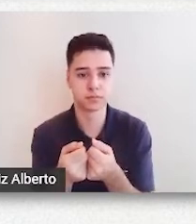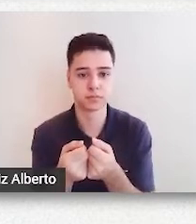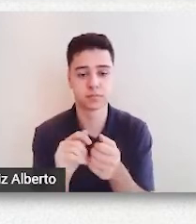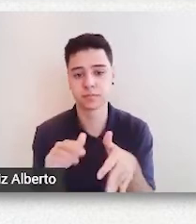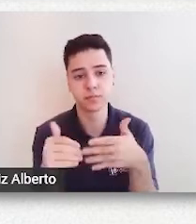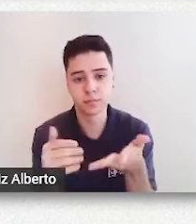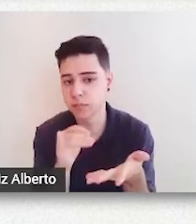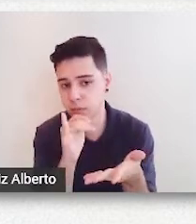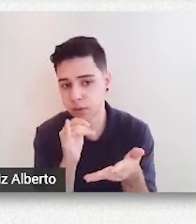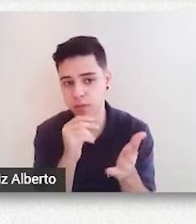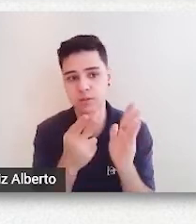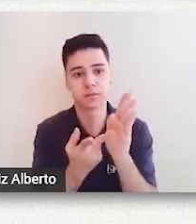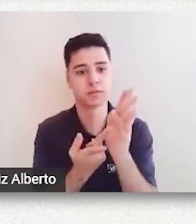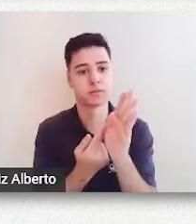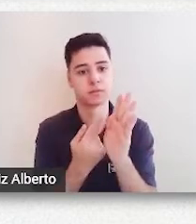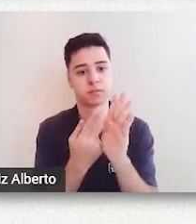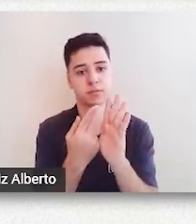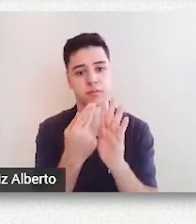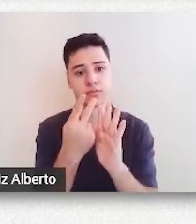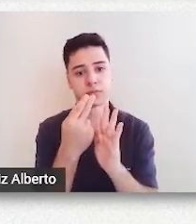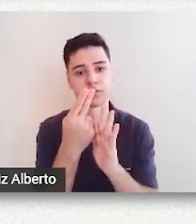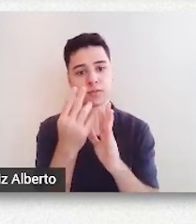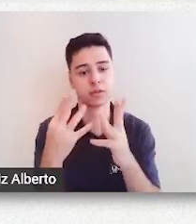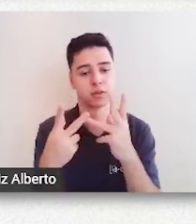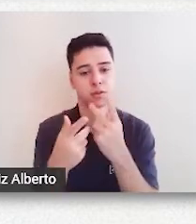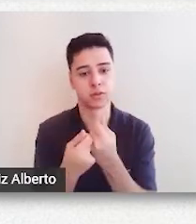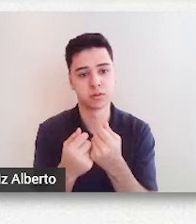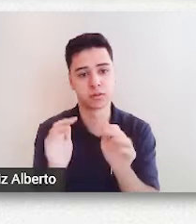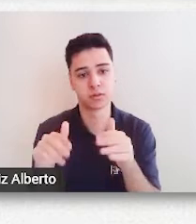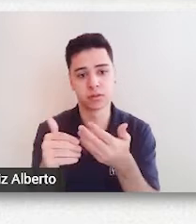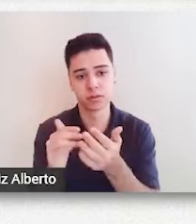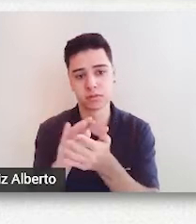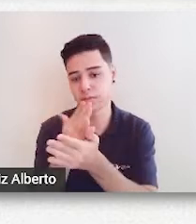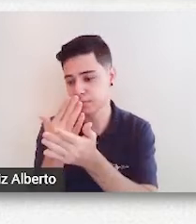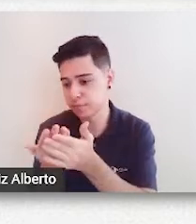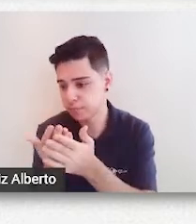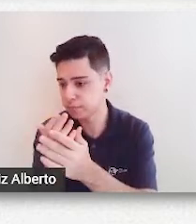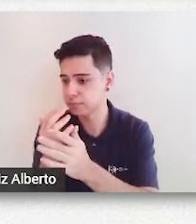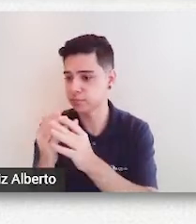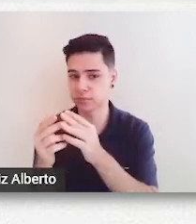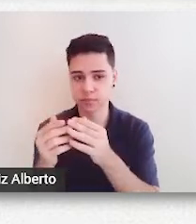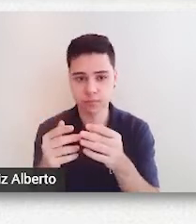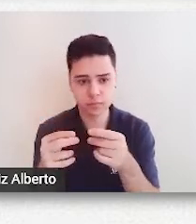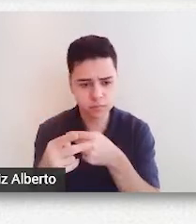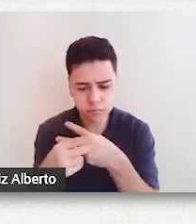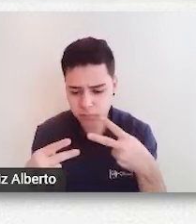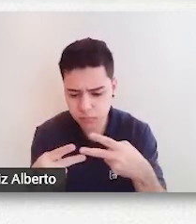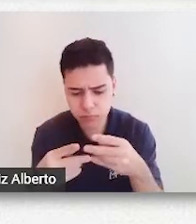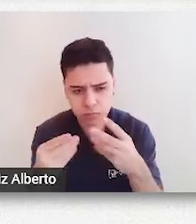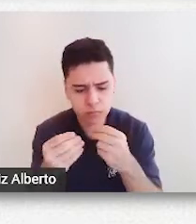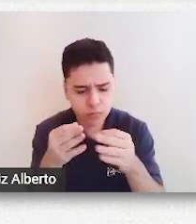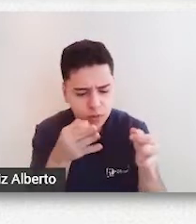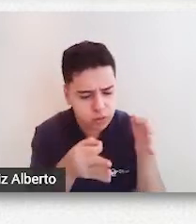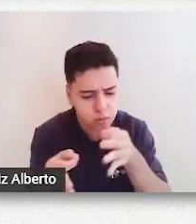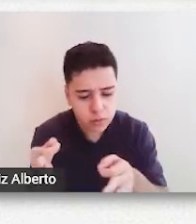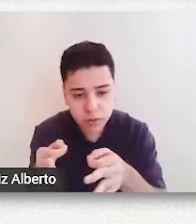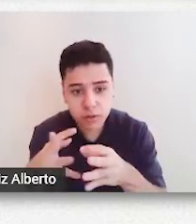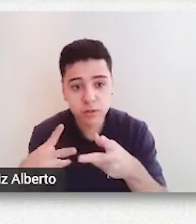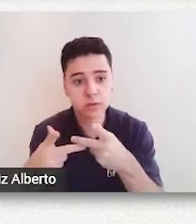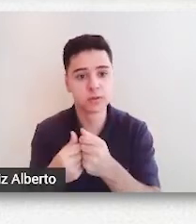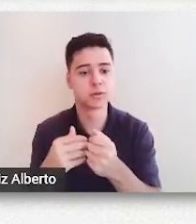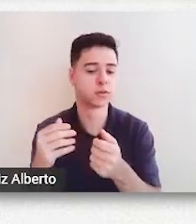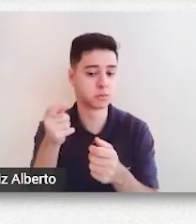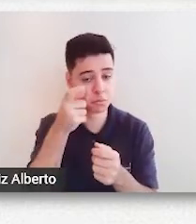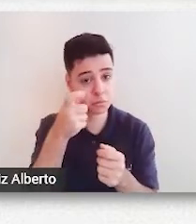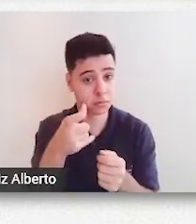enfim, cortar a madeira. Né? Então, tem detalhes muito interessantes. A pintura já é uma pintura do século XX,